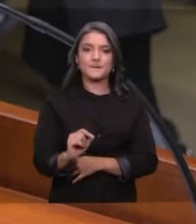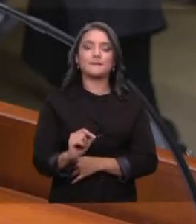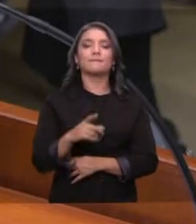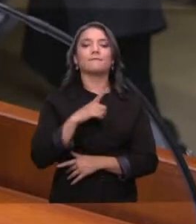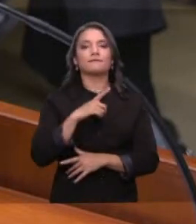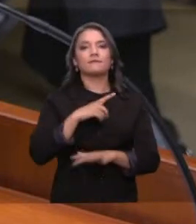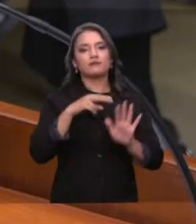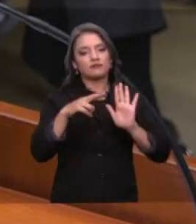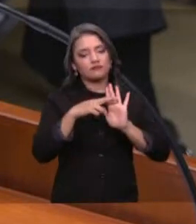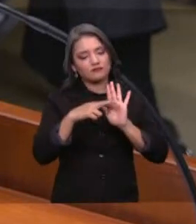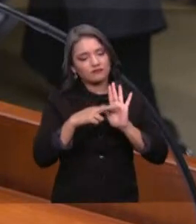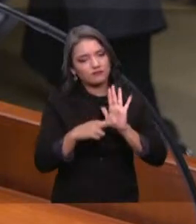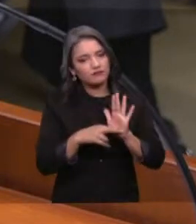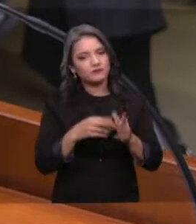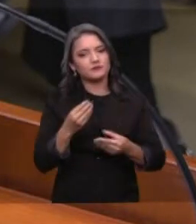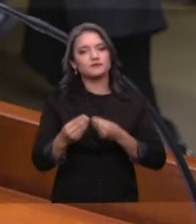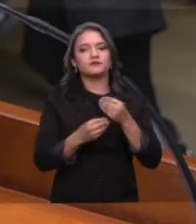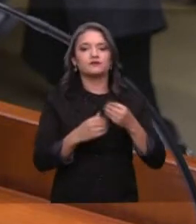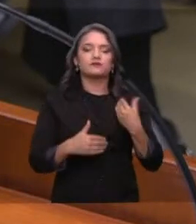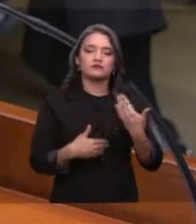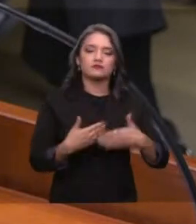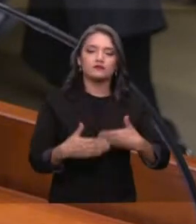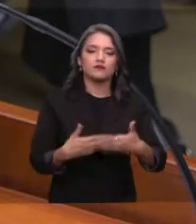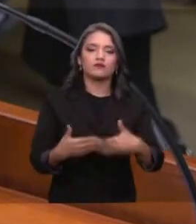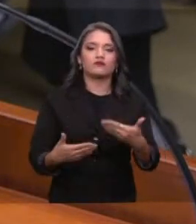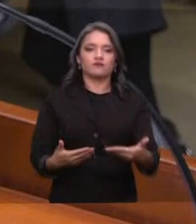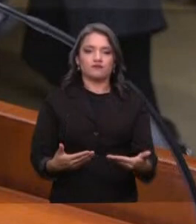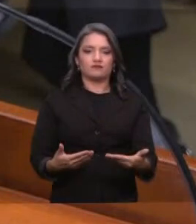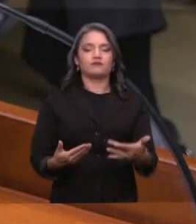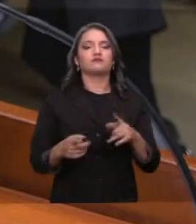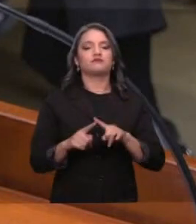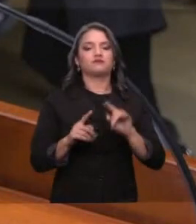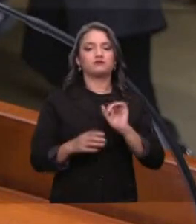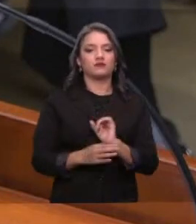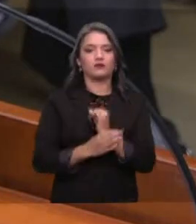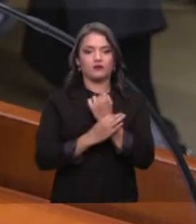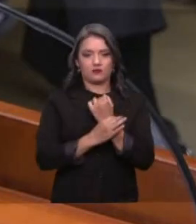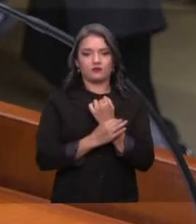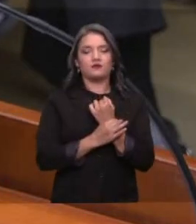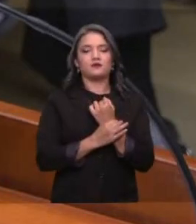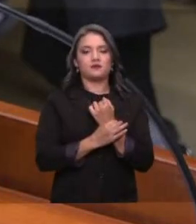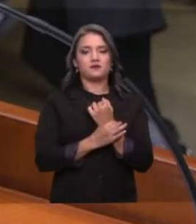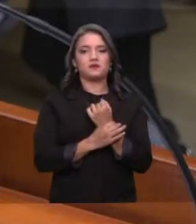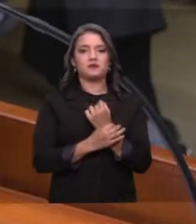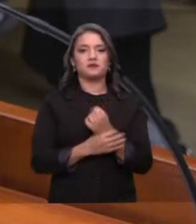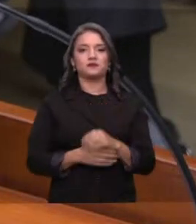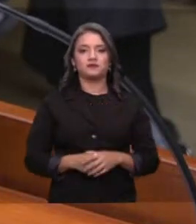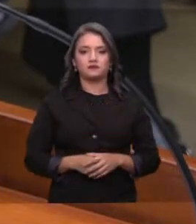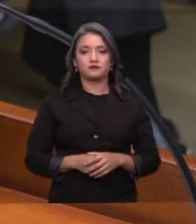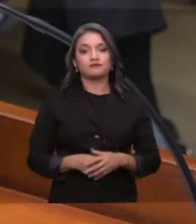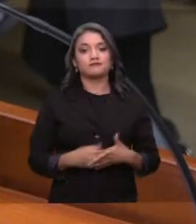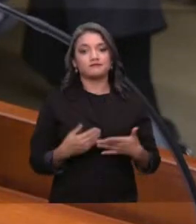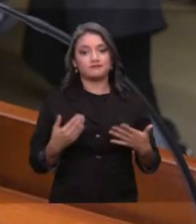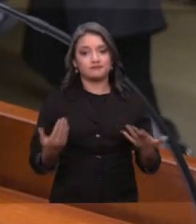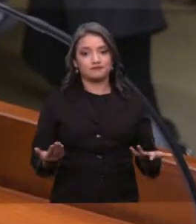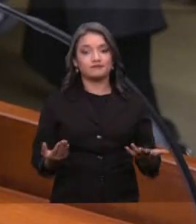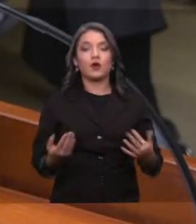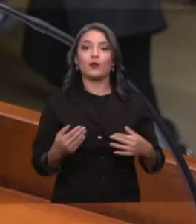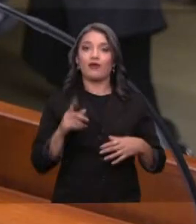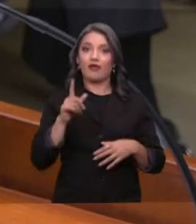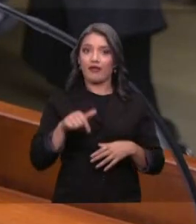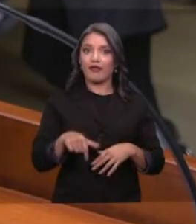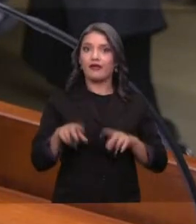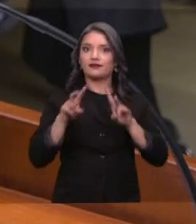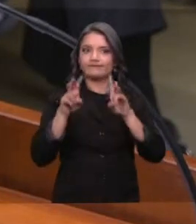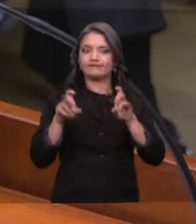as normas de processo e as normas de garantias processuais das partes, justamente a matéria